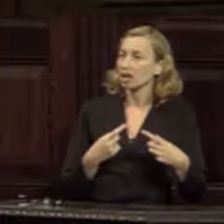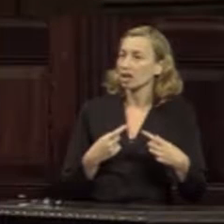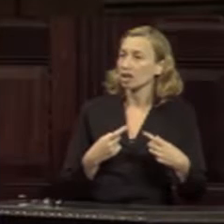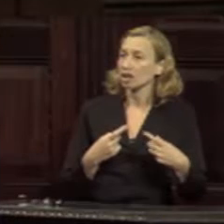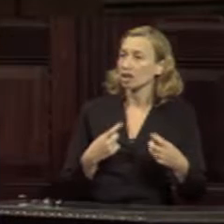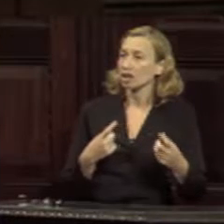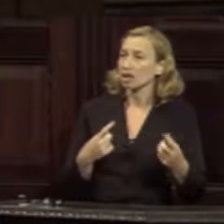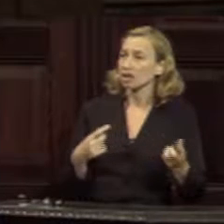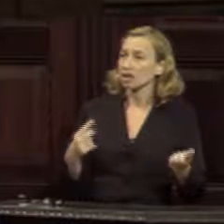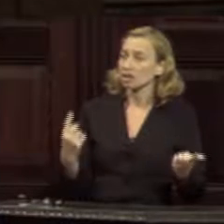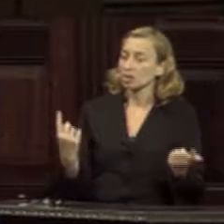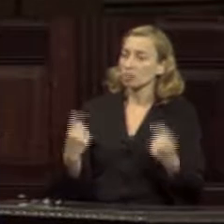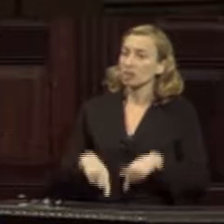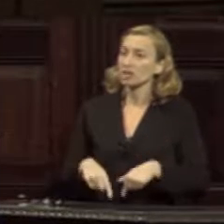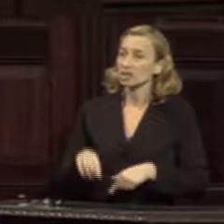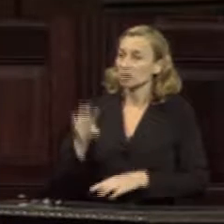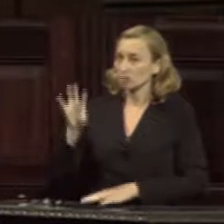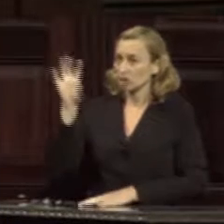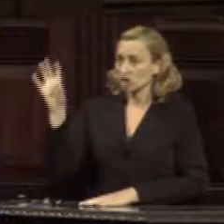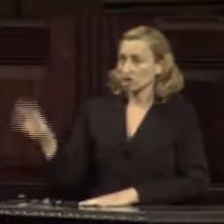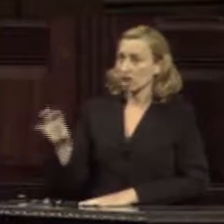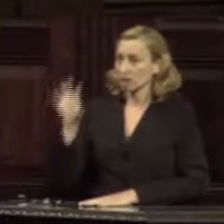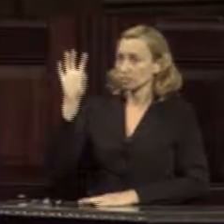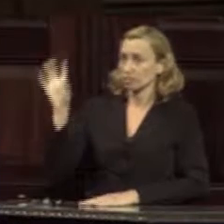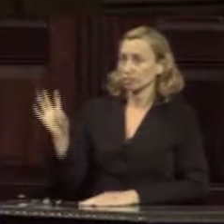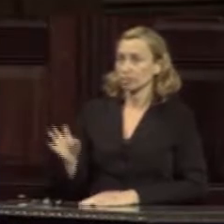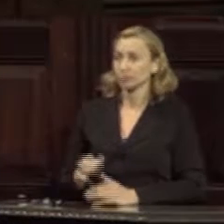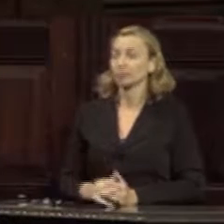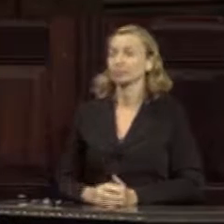está como regra posta.